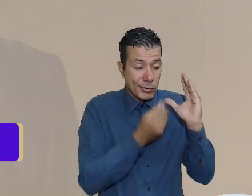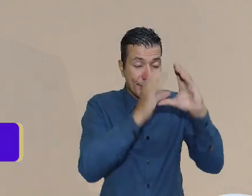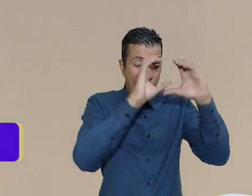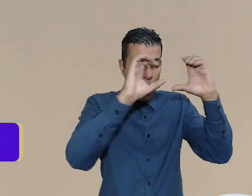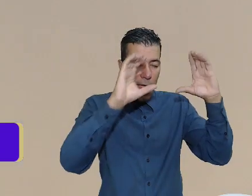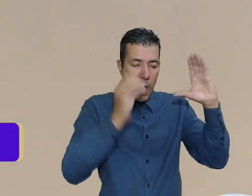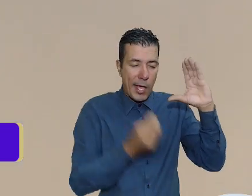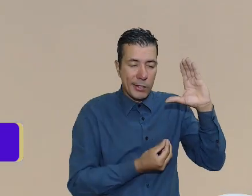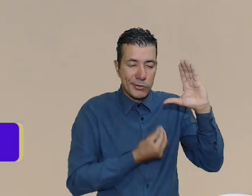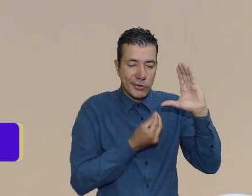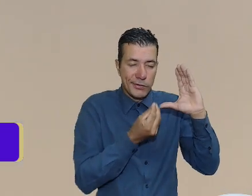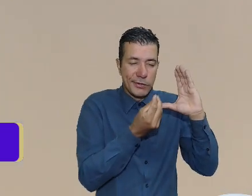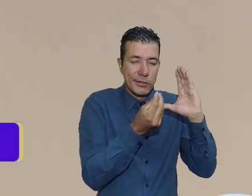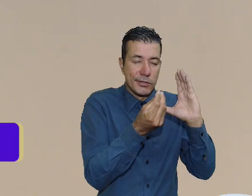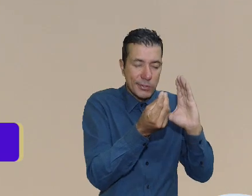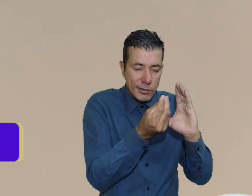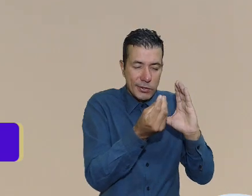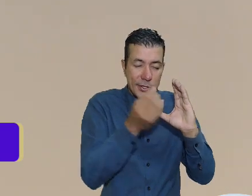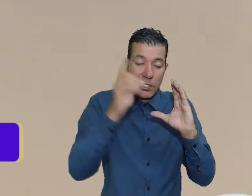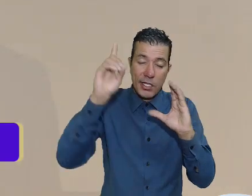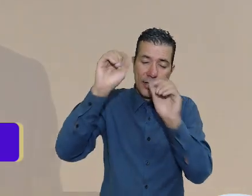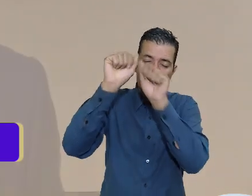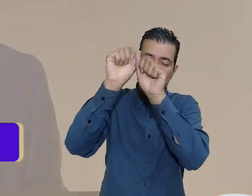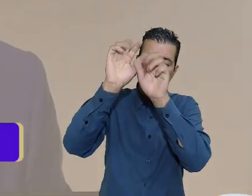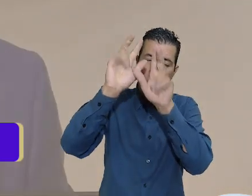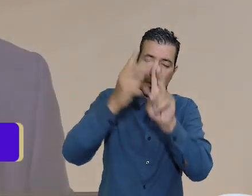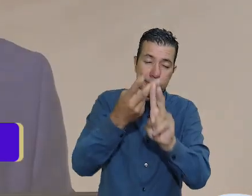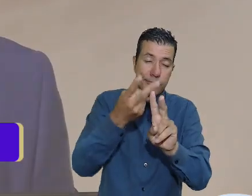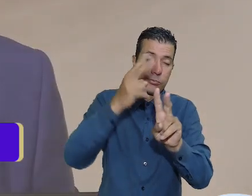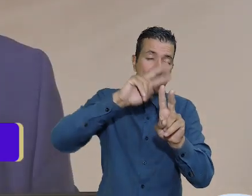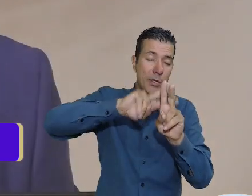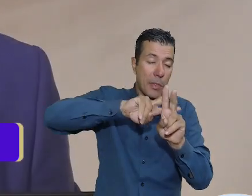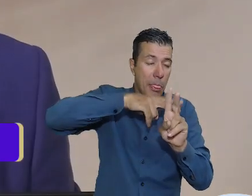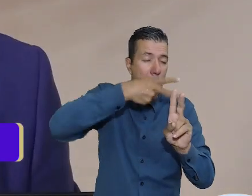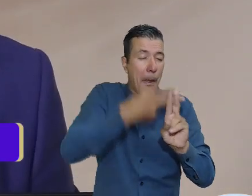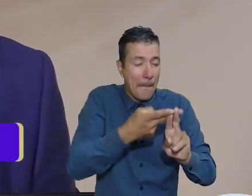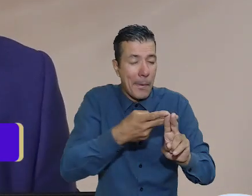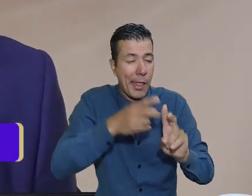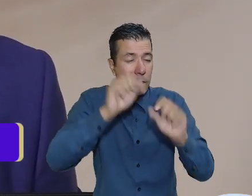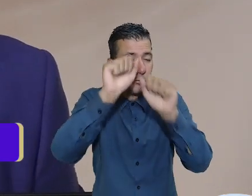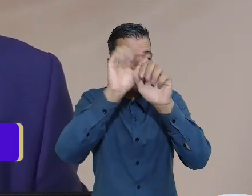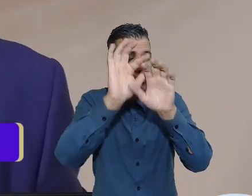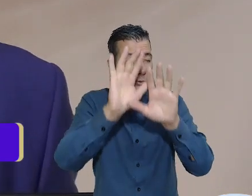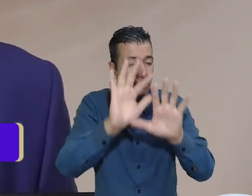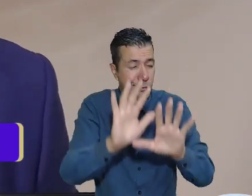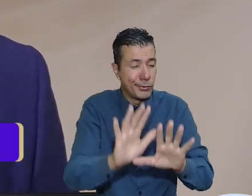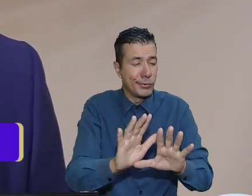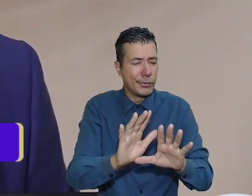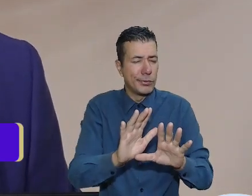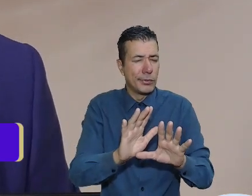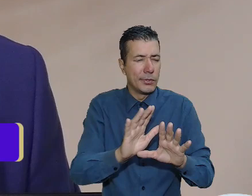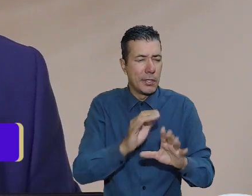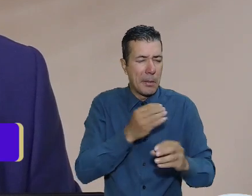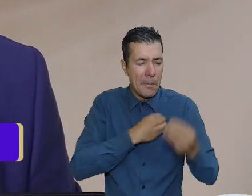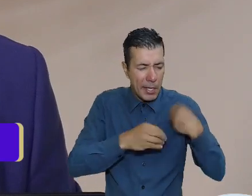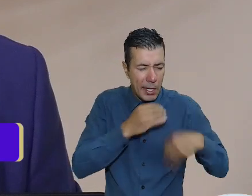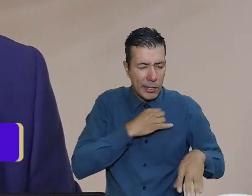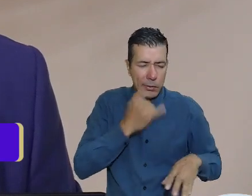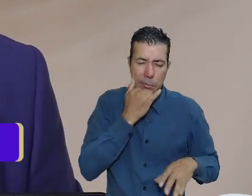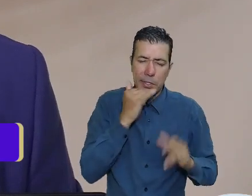momento. Receba, Senhor. Derrama uma porção dobrada do teu Santo Espírito na vida delas. Perdoe os seus